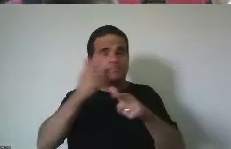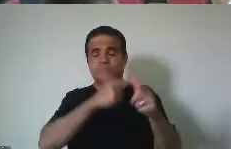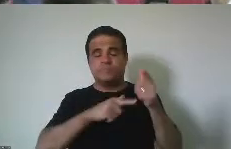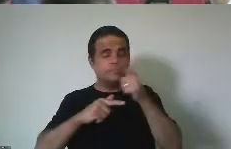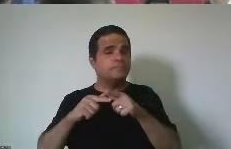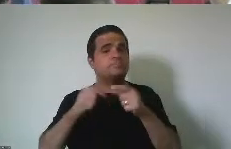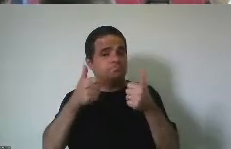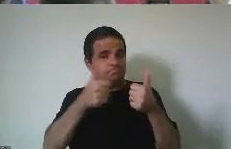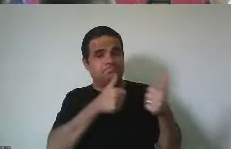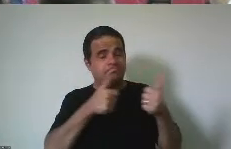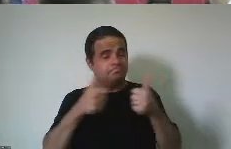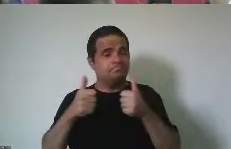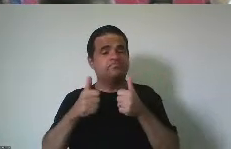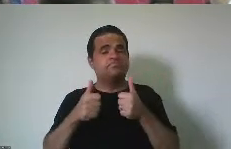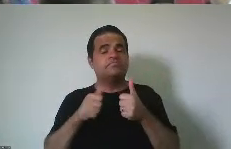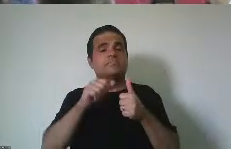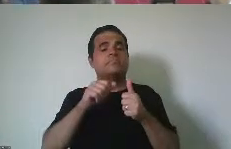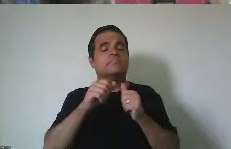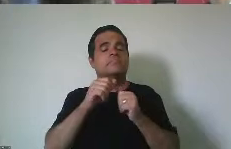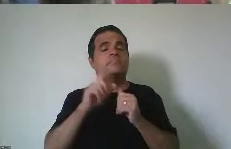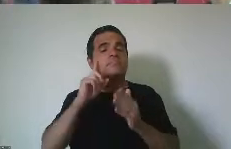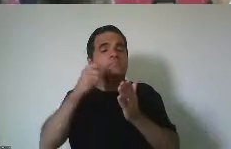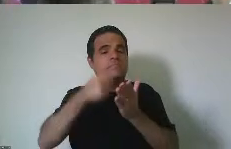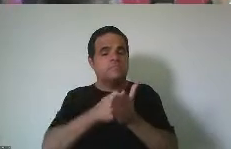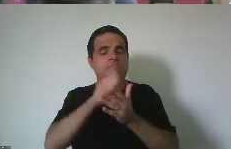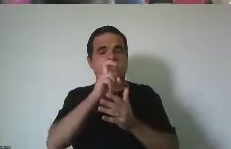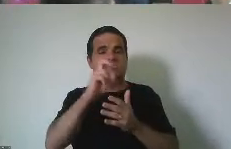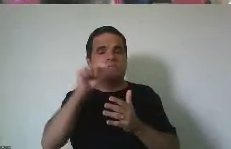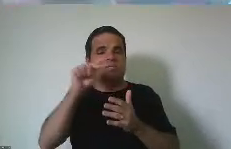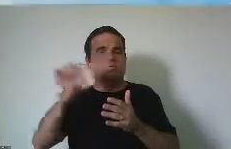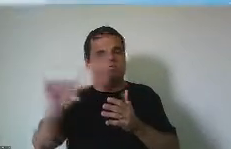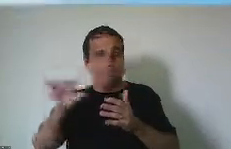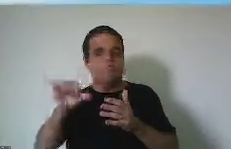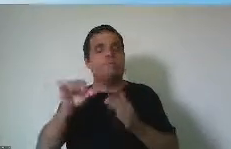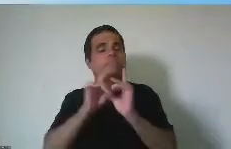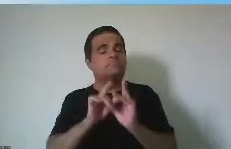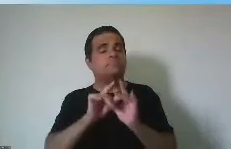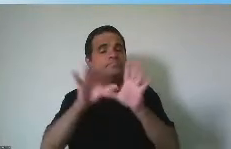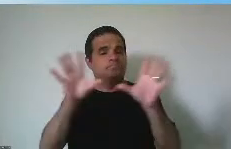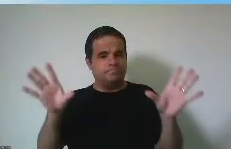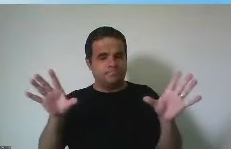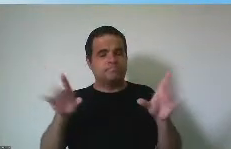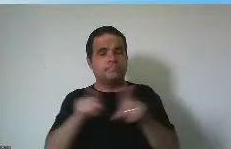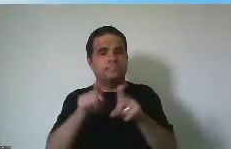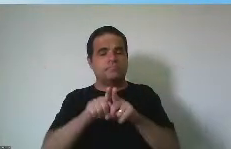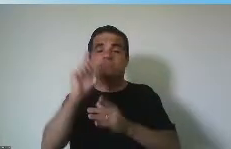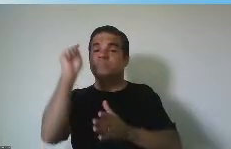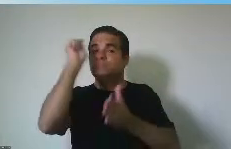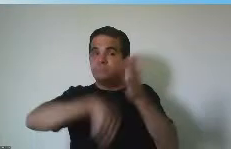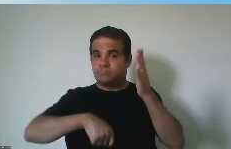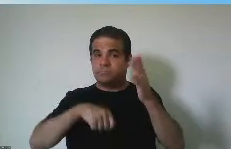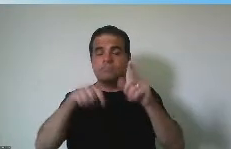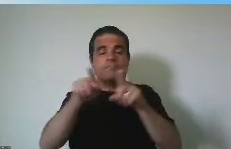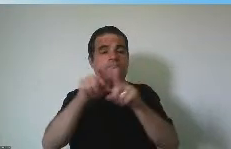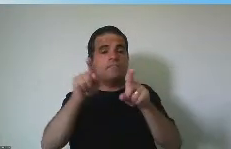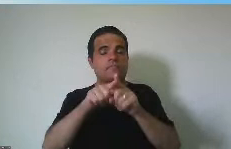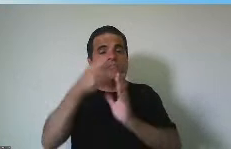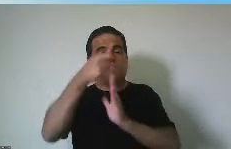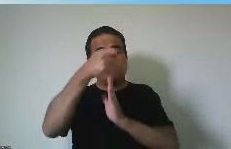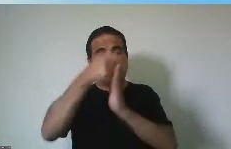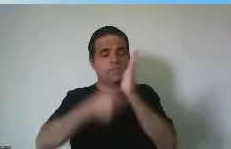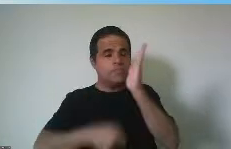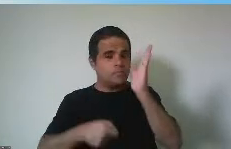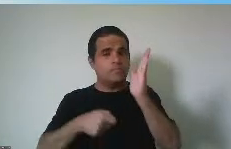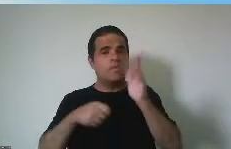medida 579 a renovação da nossa concessão principal do contrato 059 para uma receita potencial de